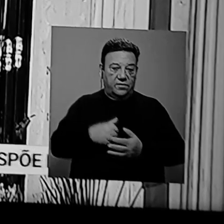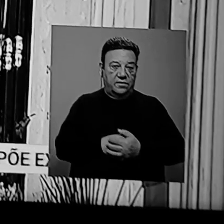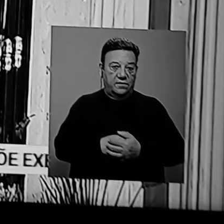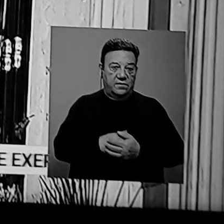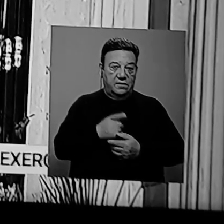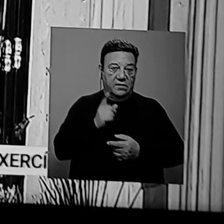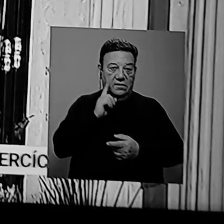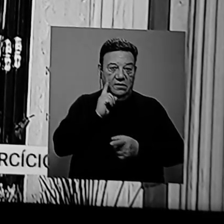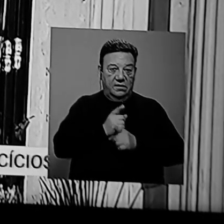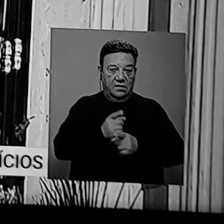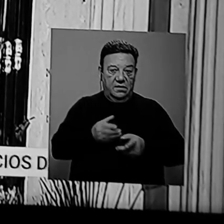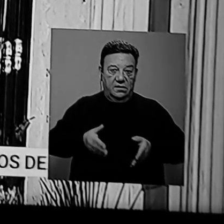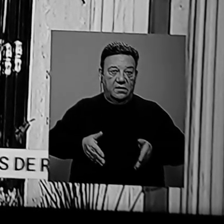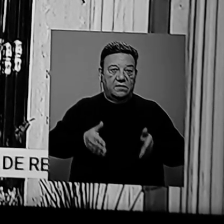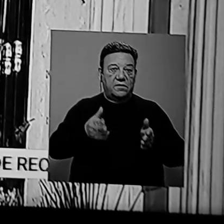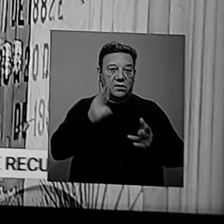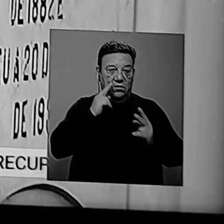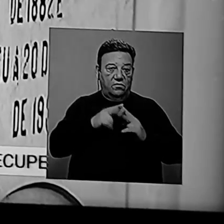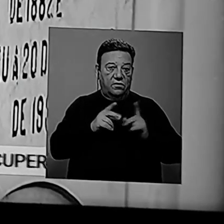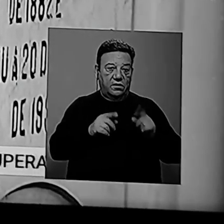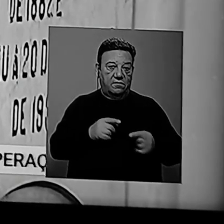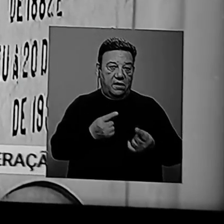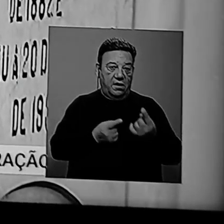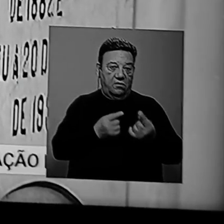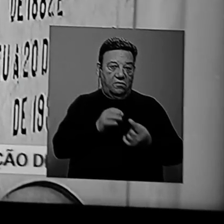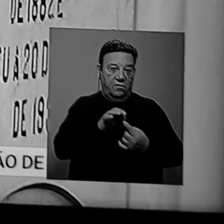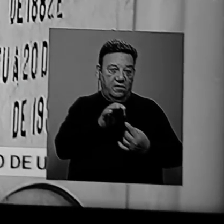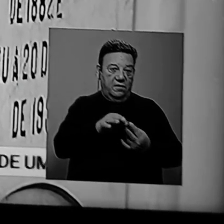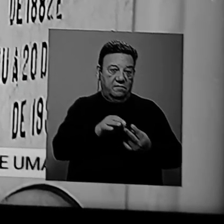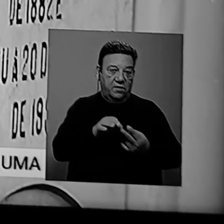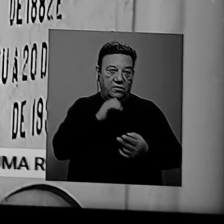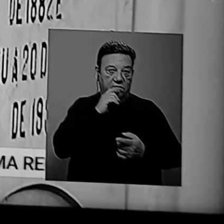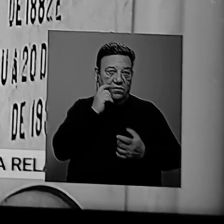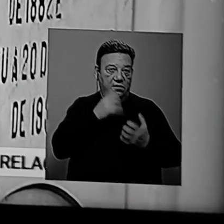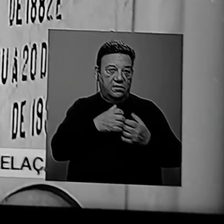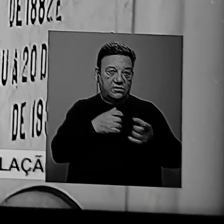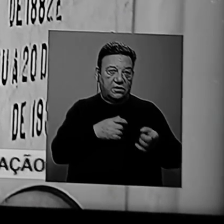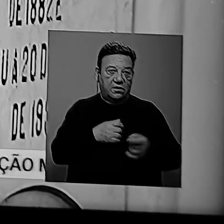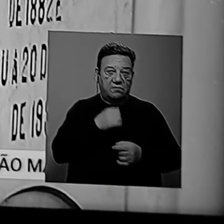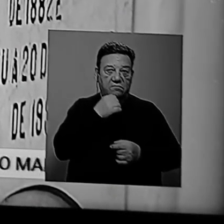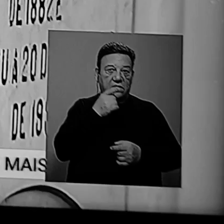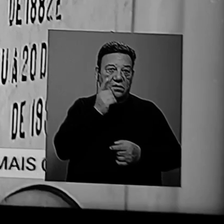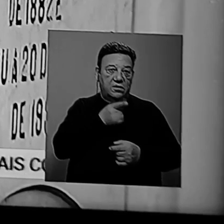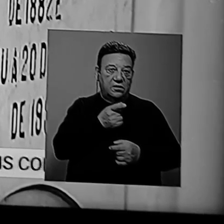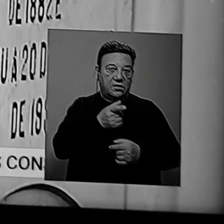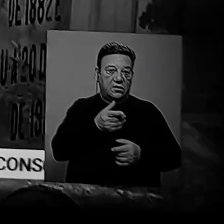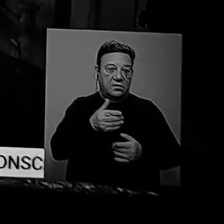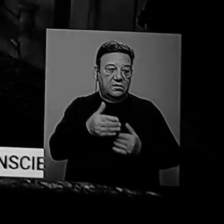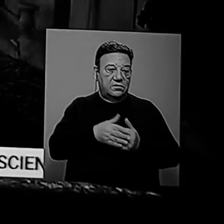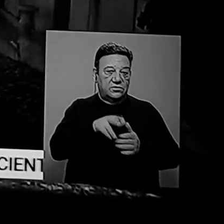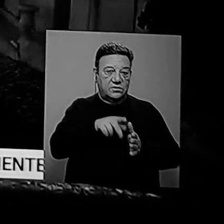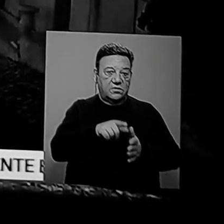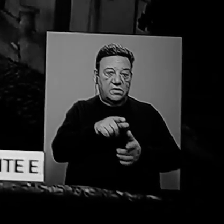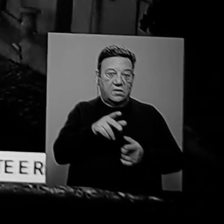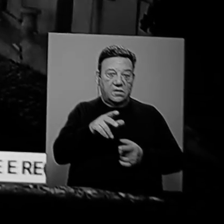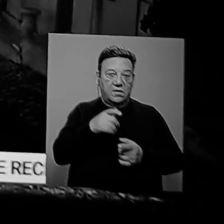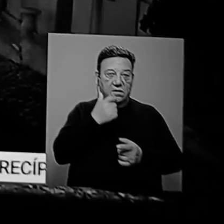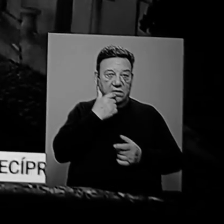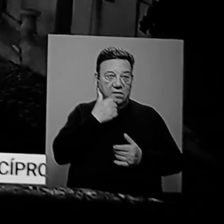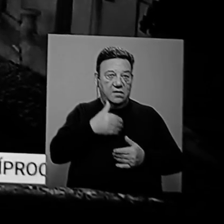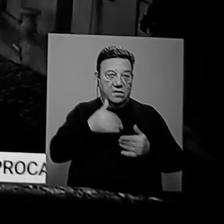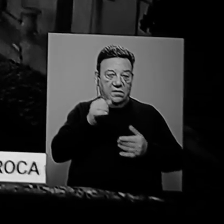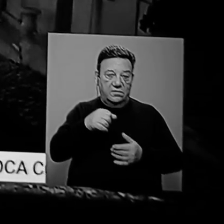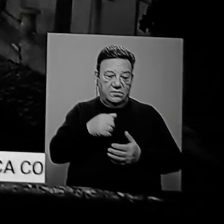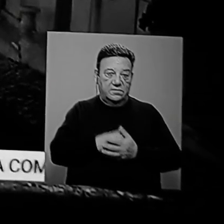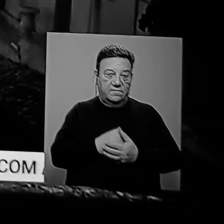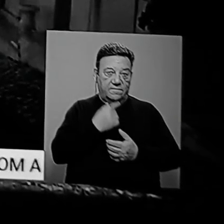nesta Alameda que encontramos também aqui alguns elementos que devemos destacar, nomeadamente nestes jazigos, as cantarias.